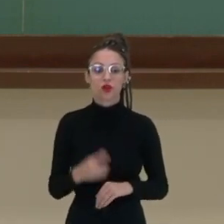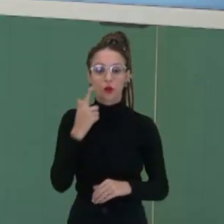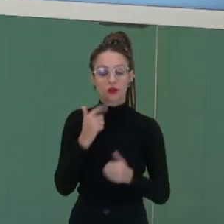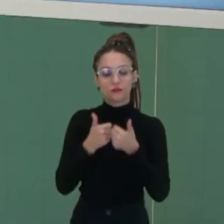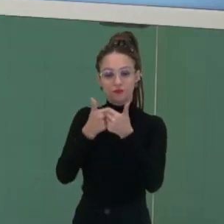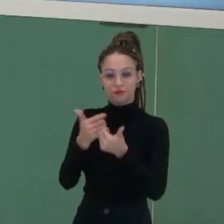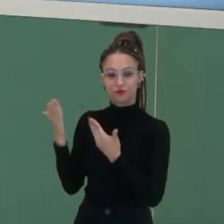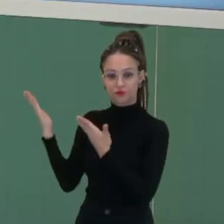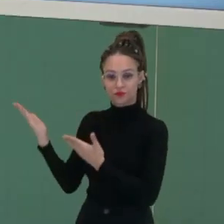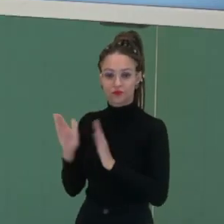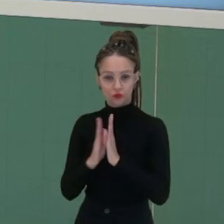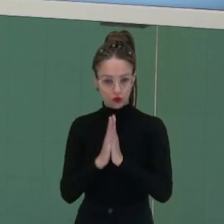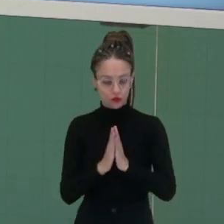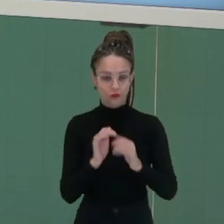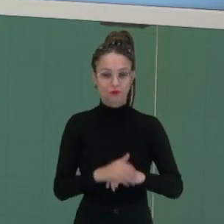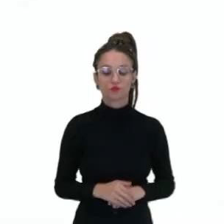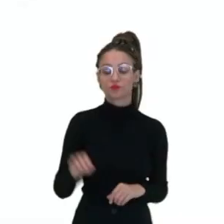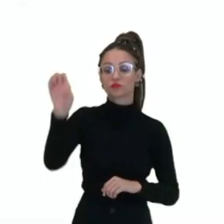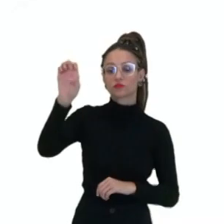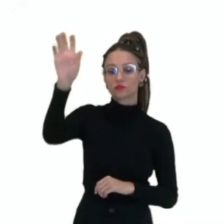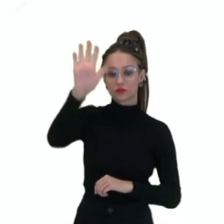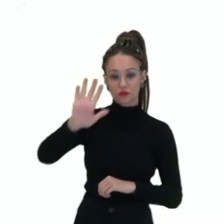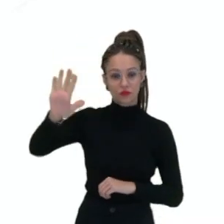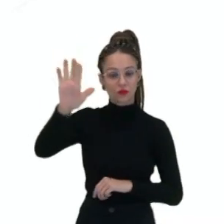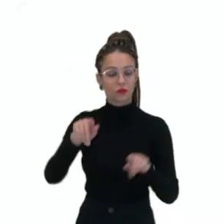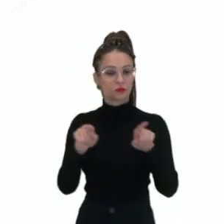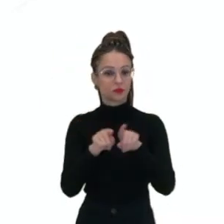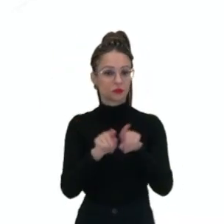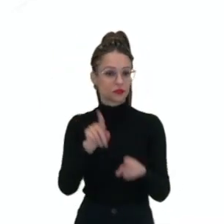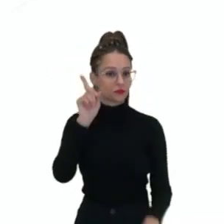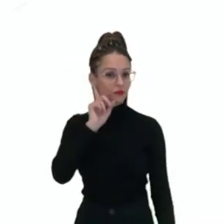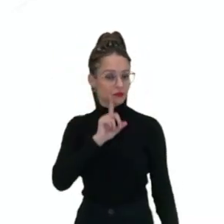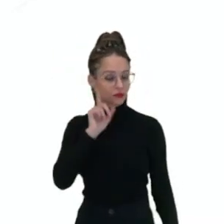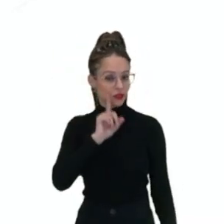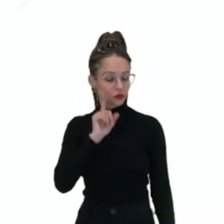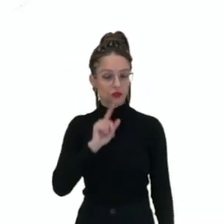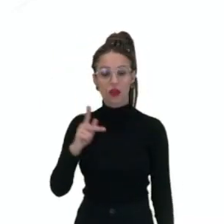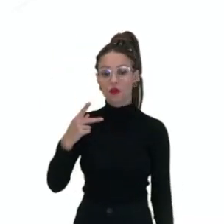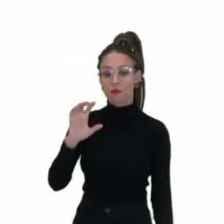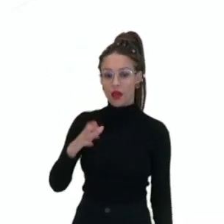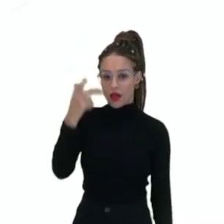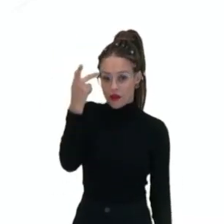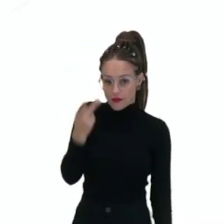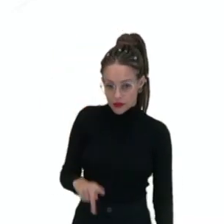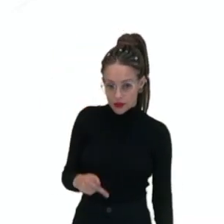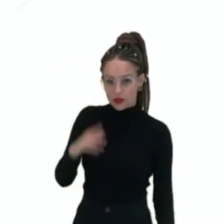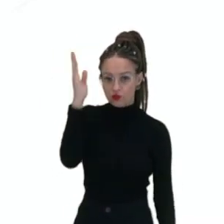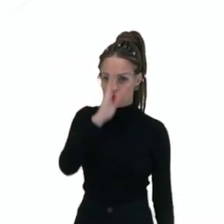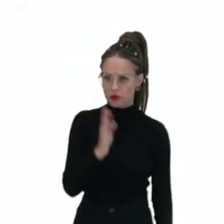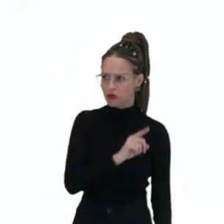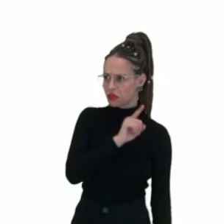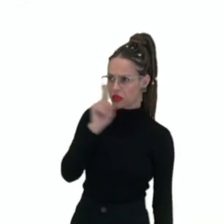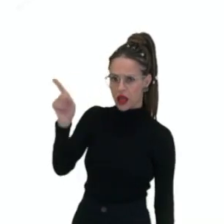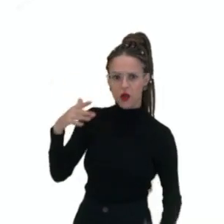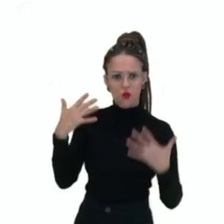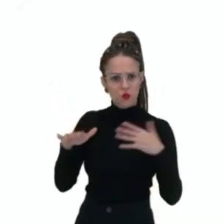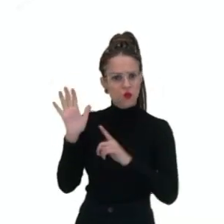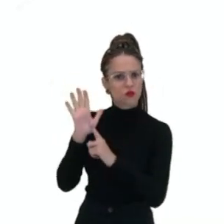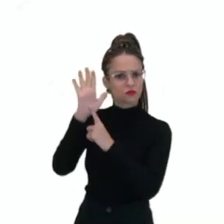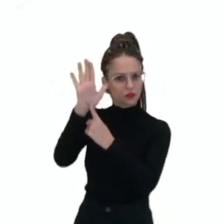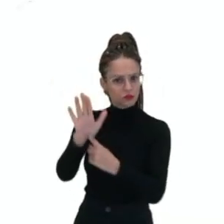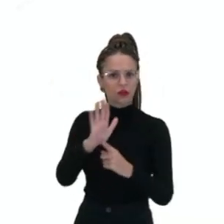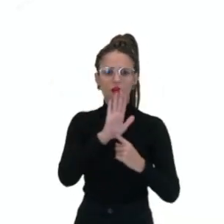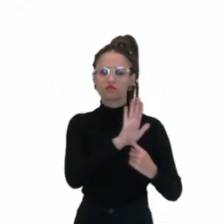comigo, por favor. Na Europa, Estados Unidos, né, as peças brasileiras também são destaque em